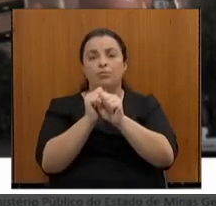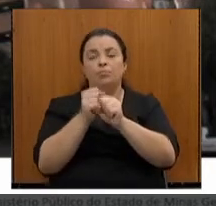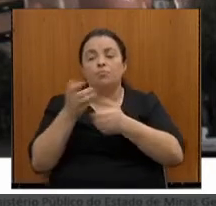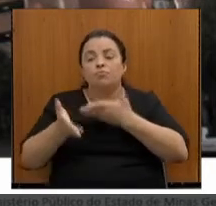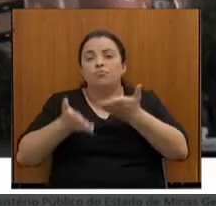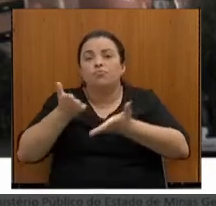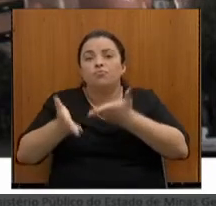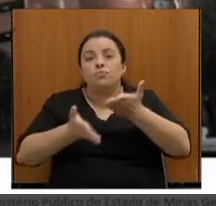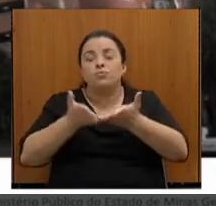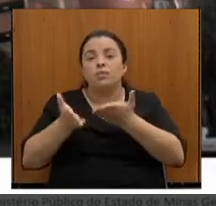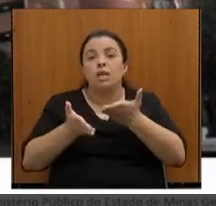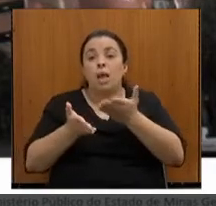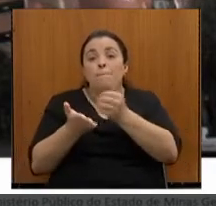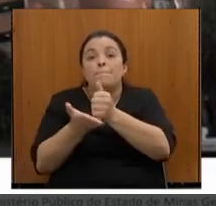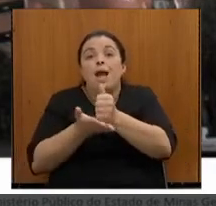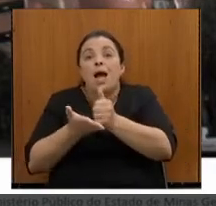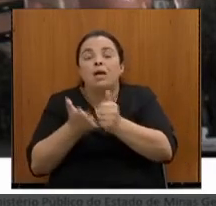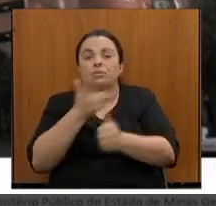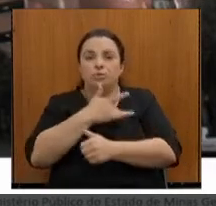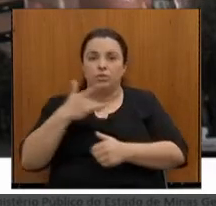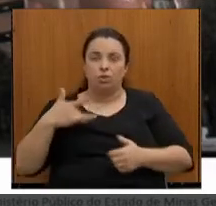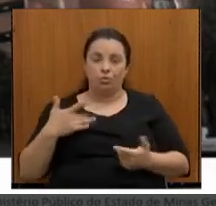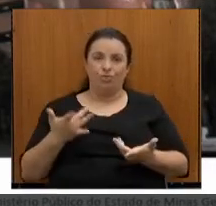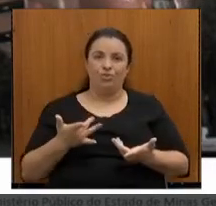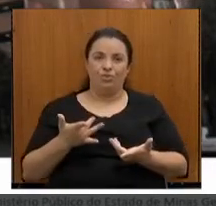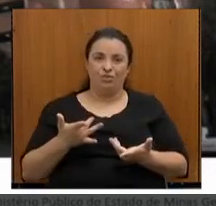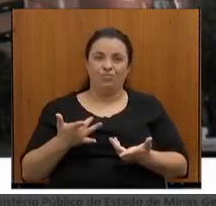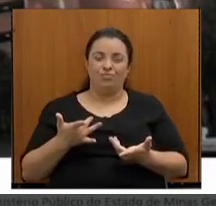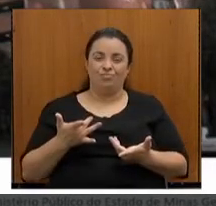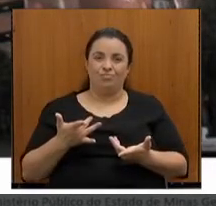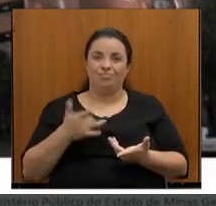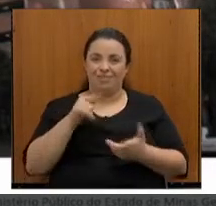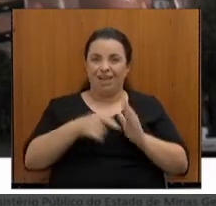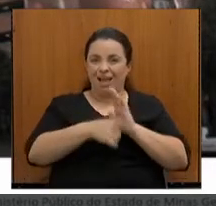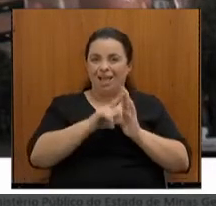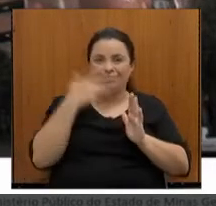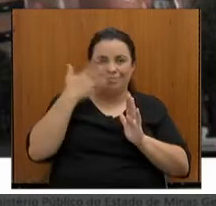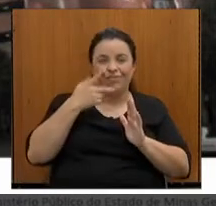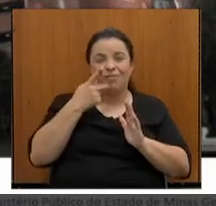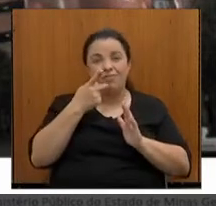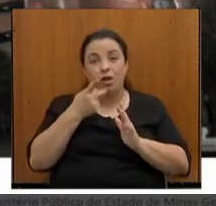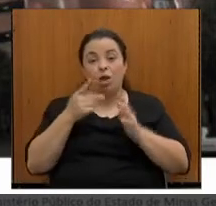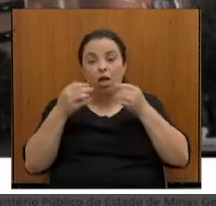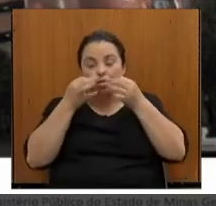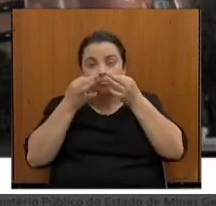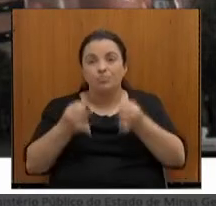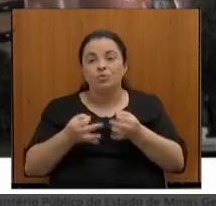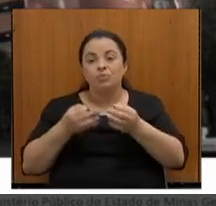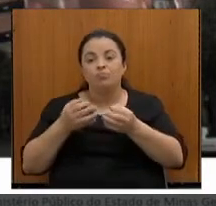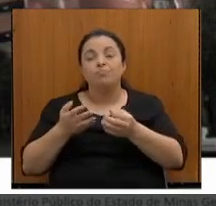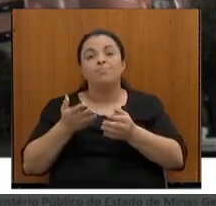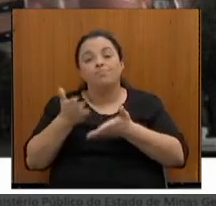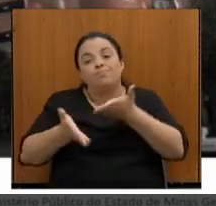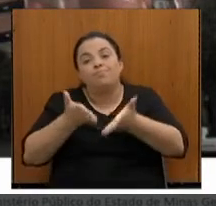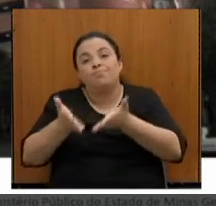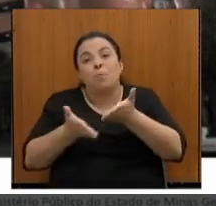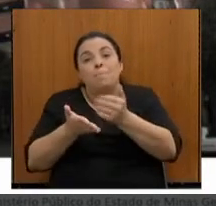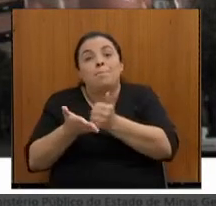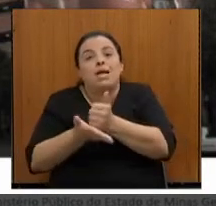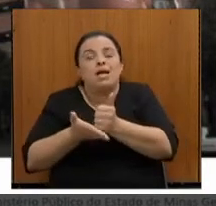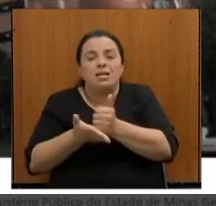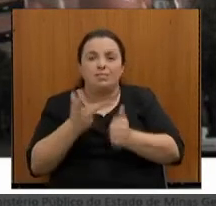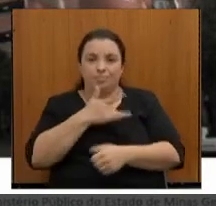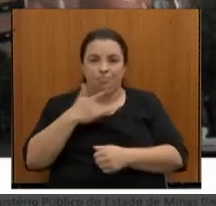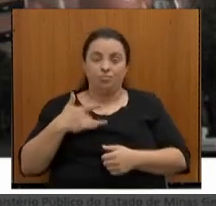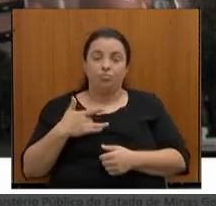Suzane chamou atenção para o fortalecimento da atenção básica. Né? E dentro desse primeiro tema,